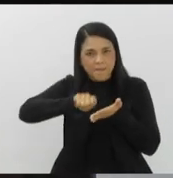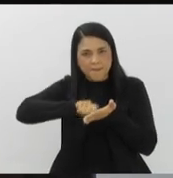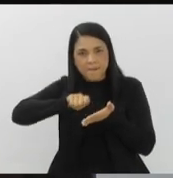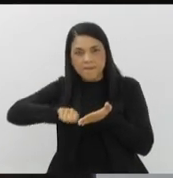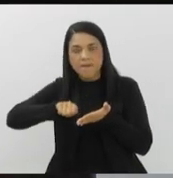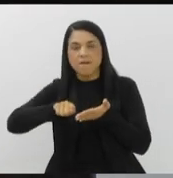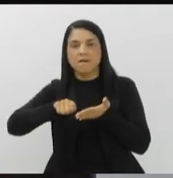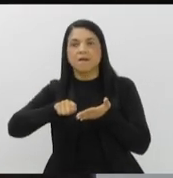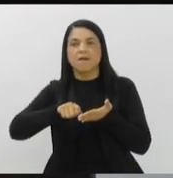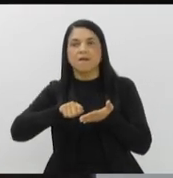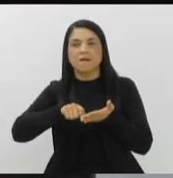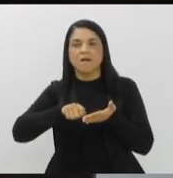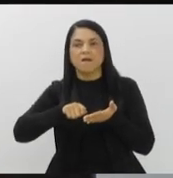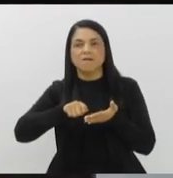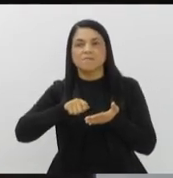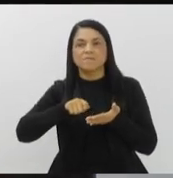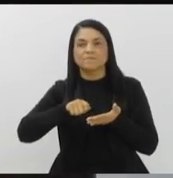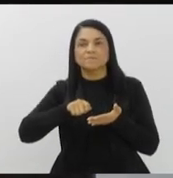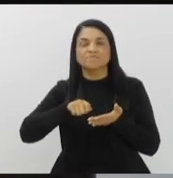porque